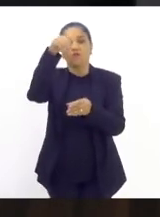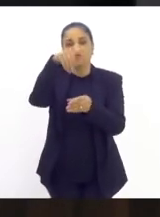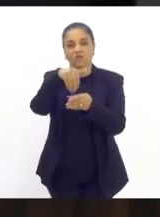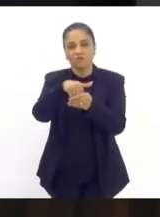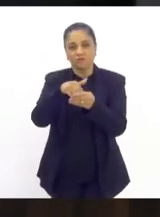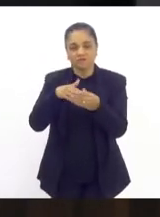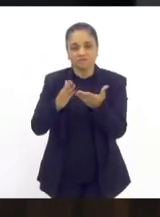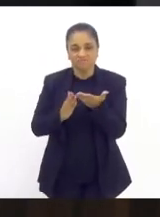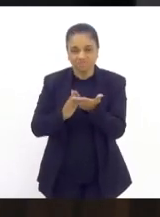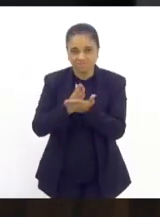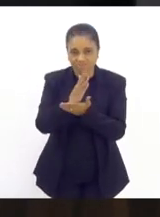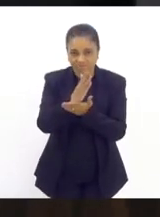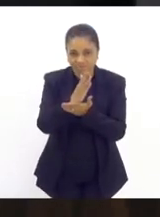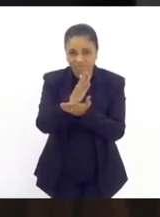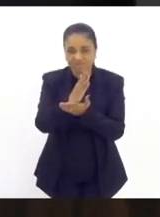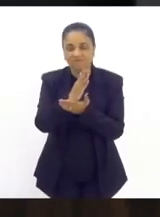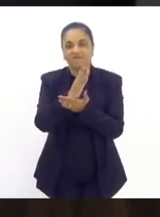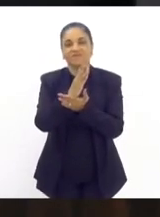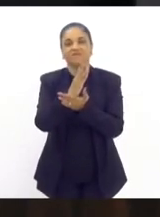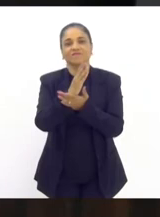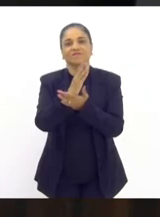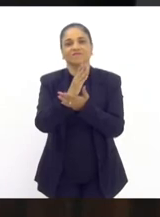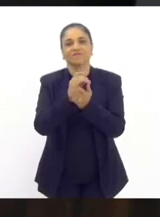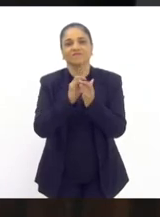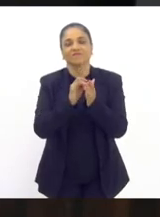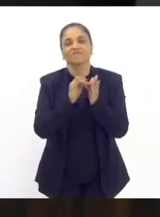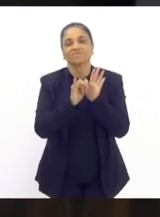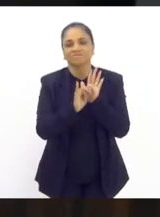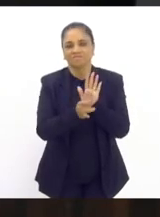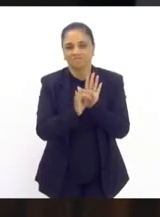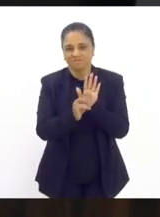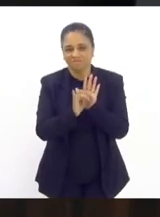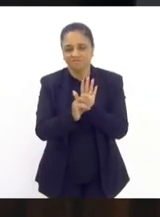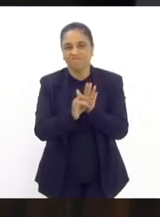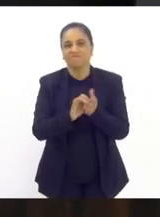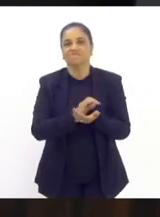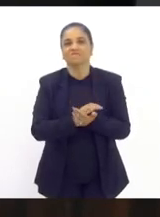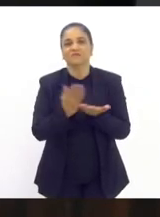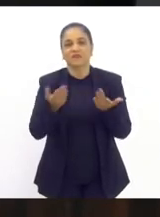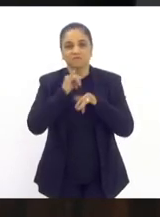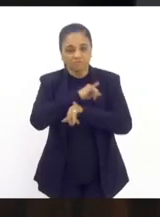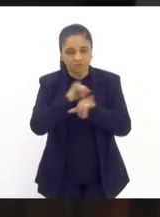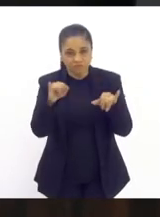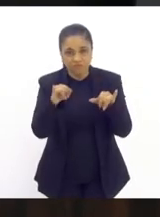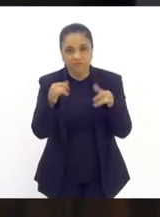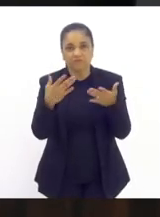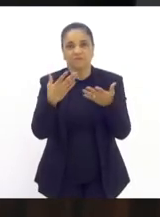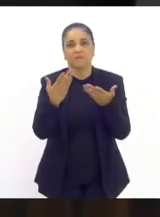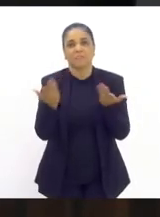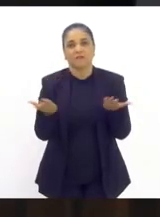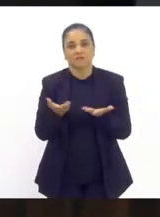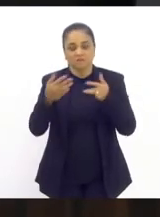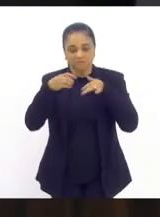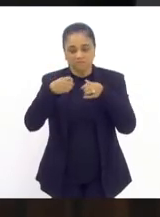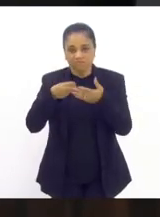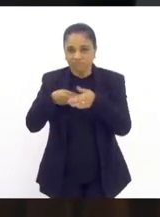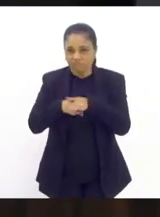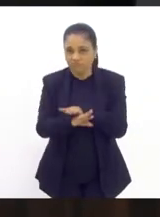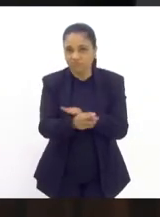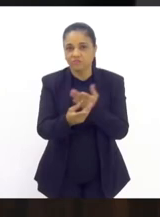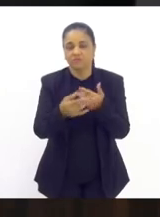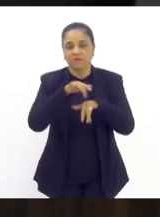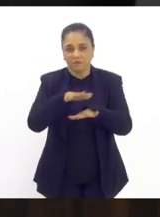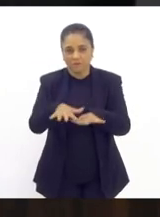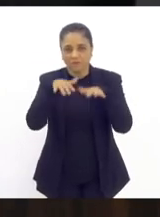Como estão aprovado vai autógrafo anuncio entra imitação ordinária em segunda